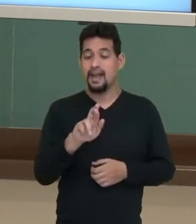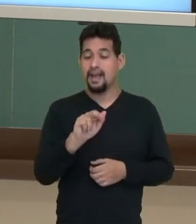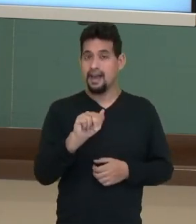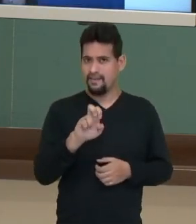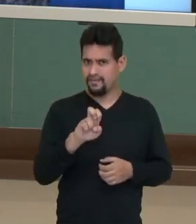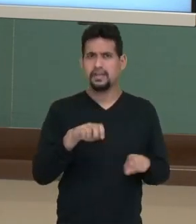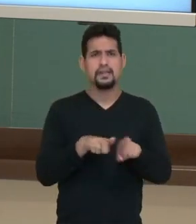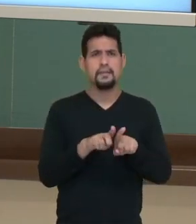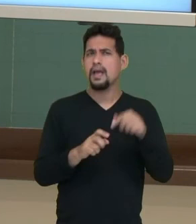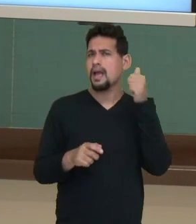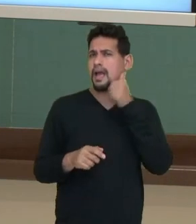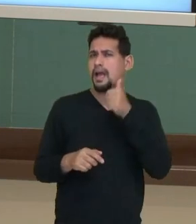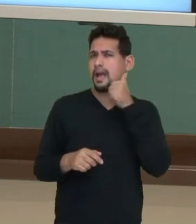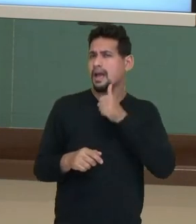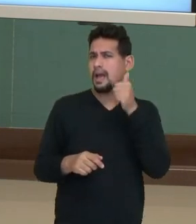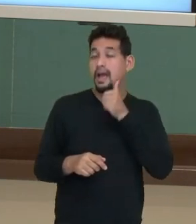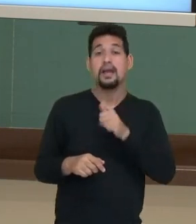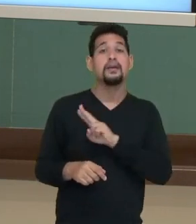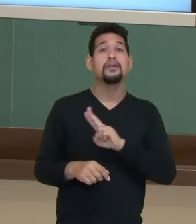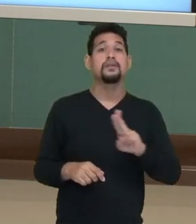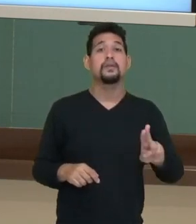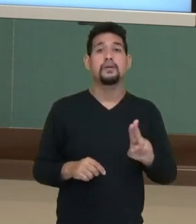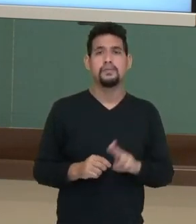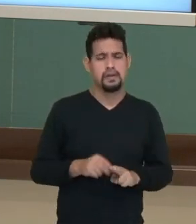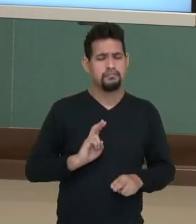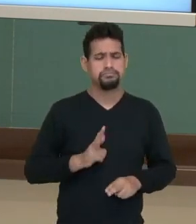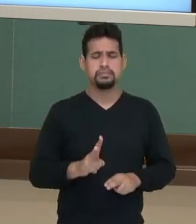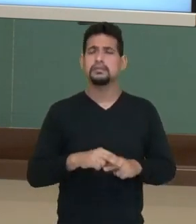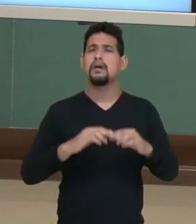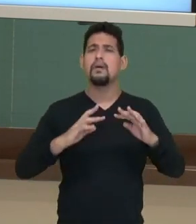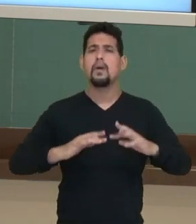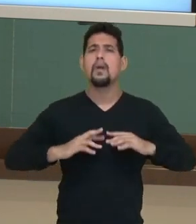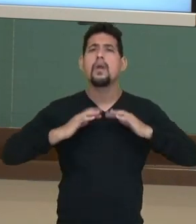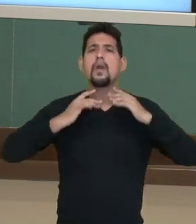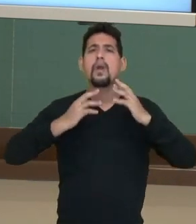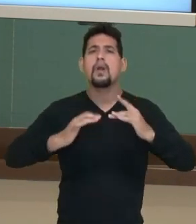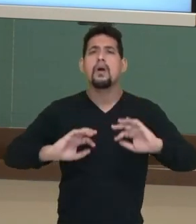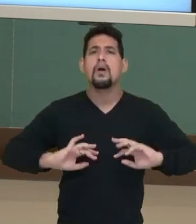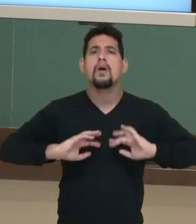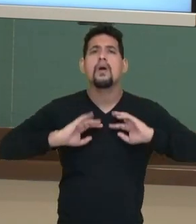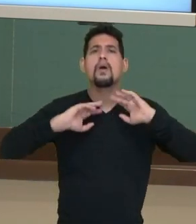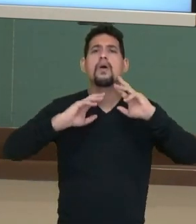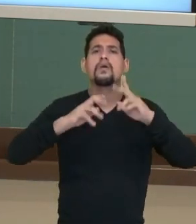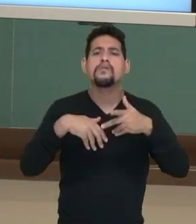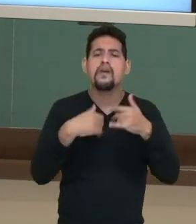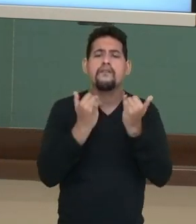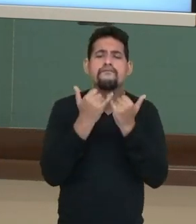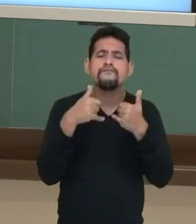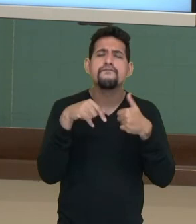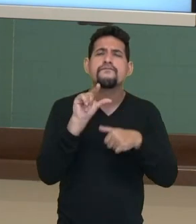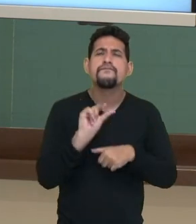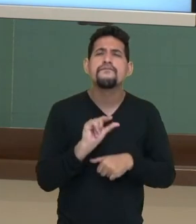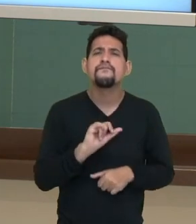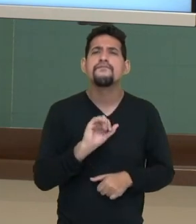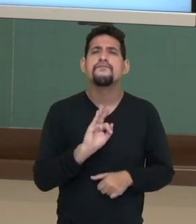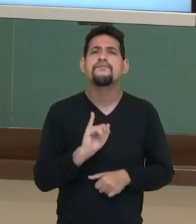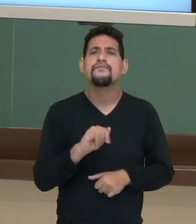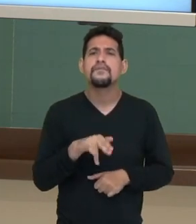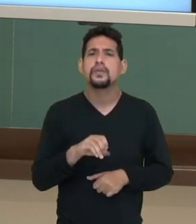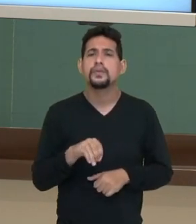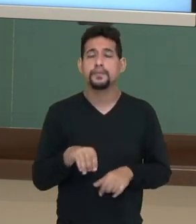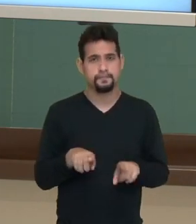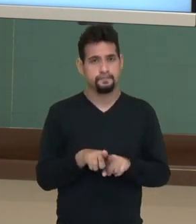as mulheres falam com grande frequência, ou seja, elas falam fino, falam agudo. E é